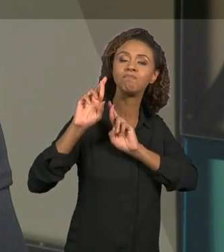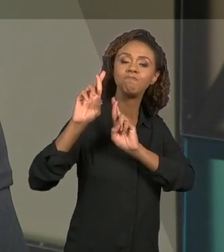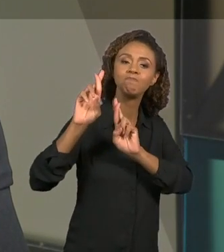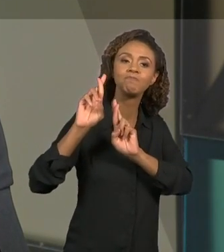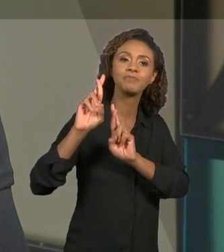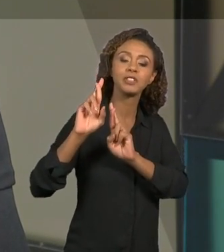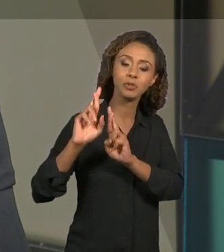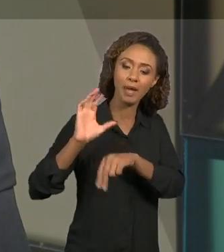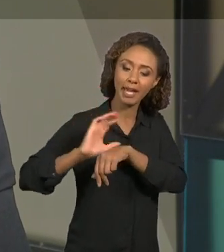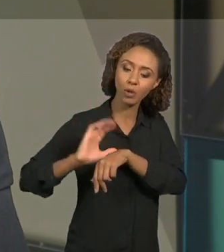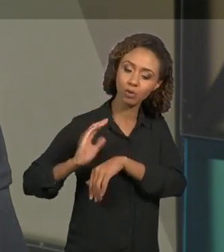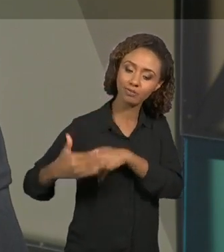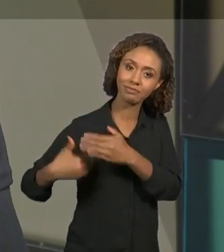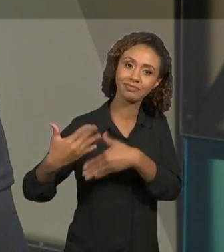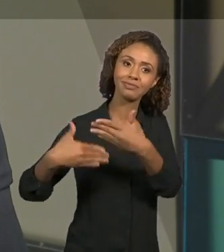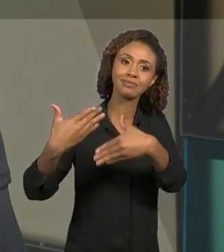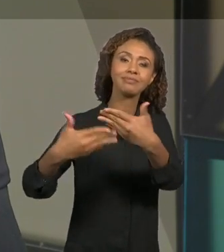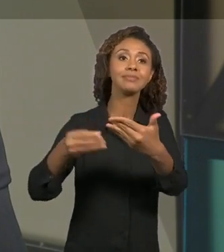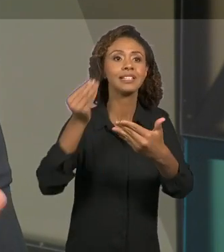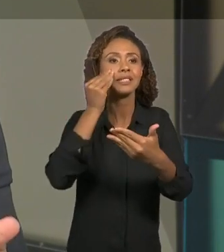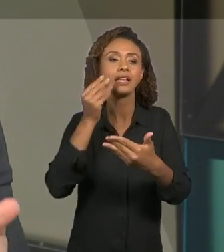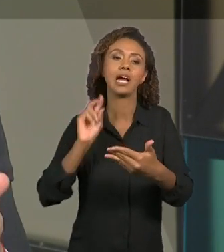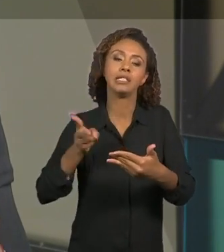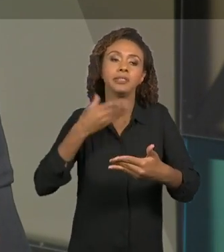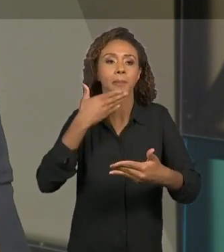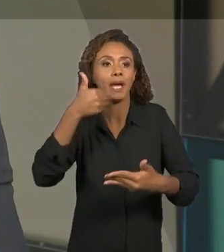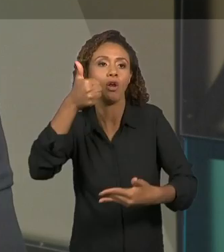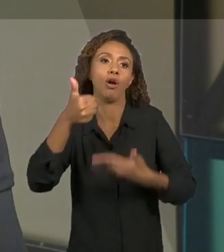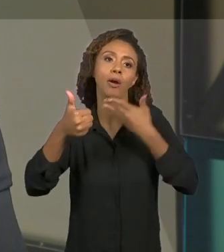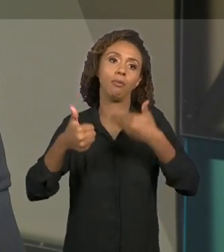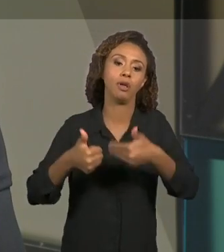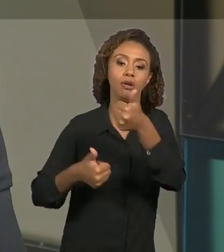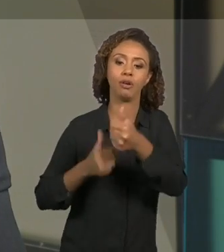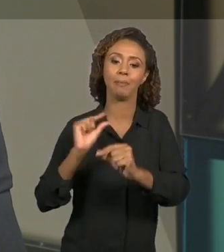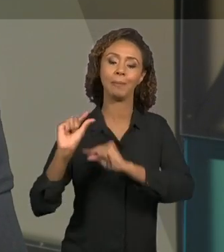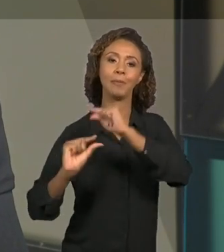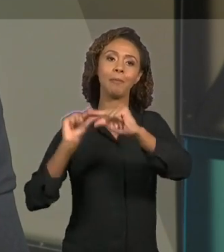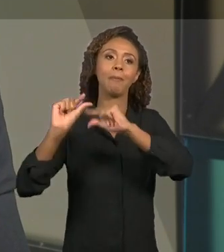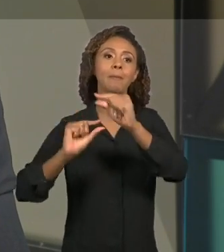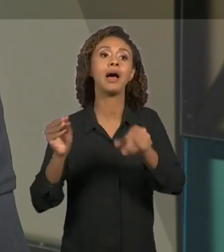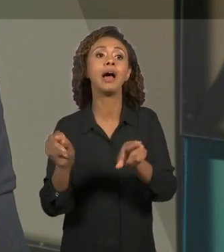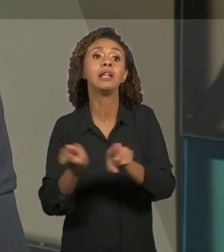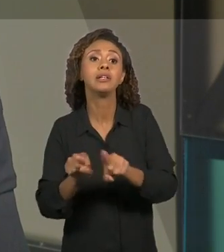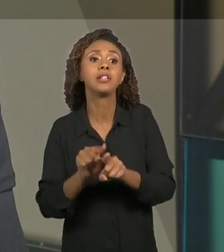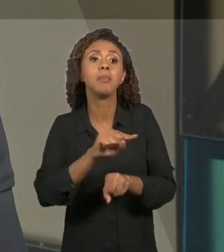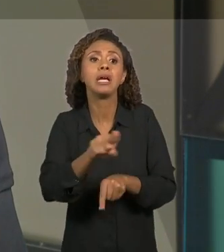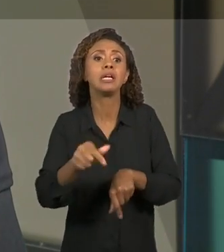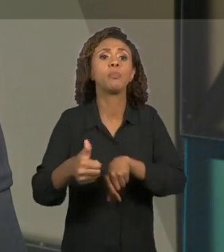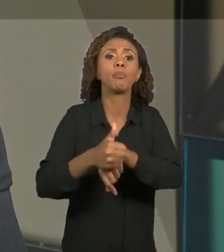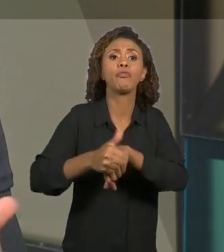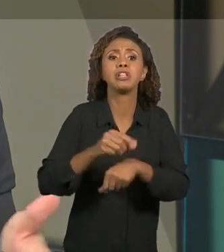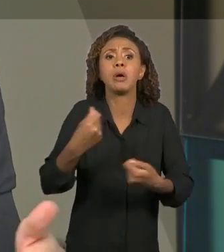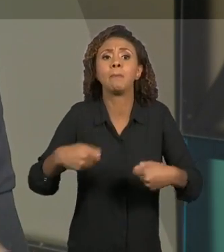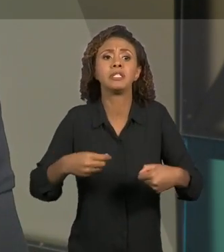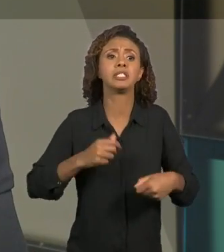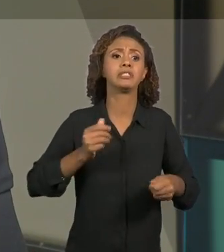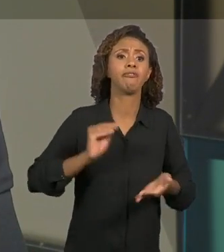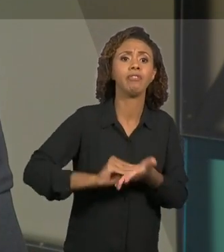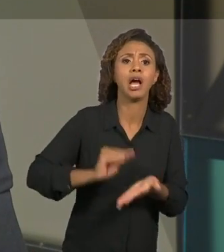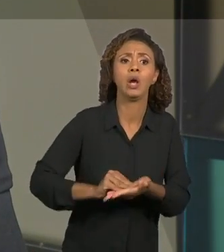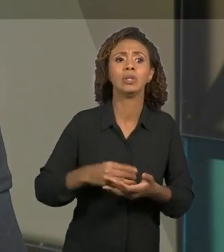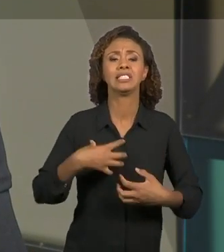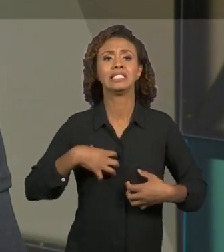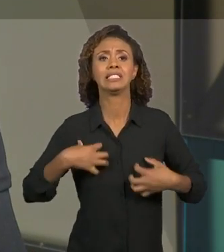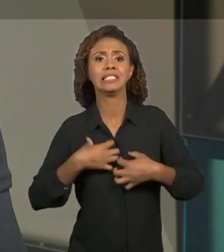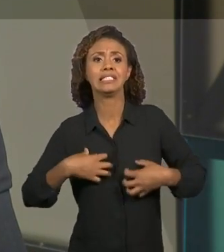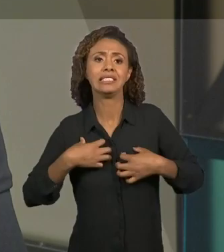todo de todo o curso gente busque sempre evoluir sempre melhorar mais e buscar atender as demandas e os anseios dos profissionais nosso caso a